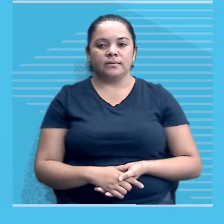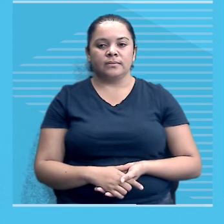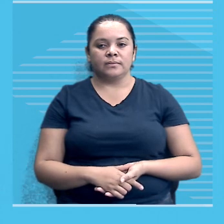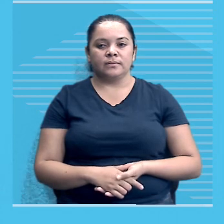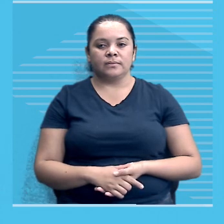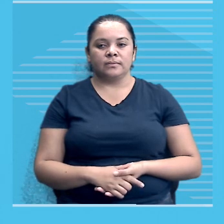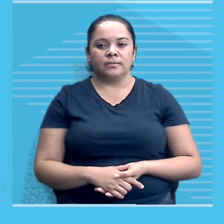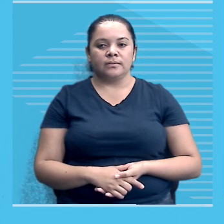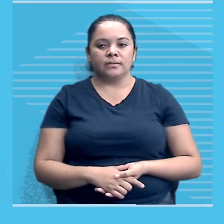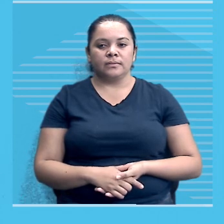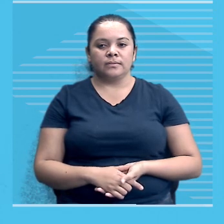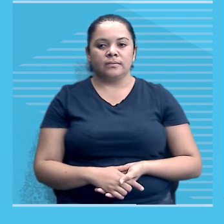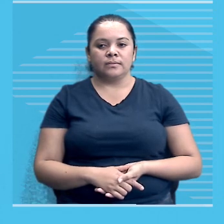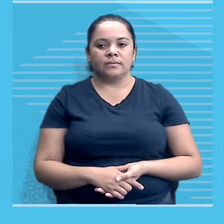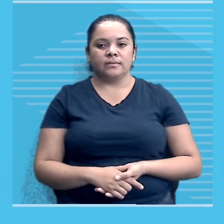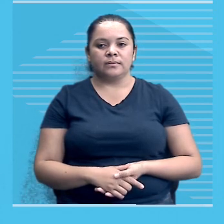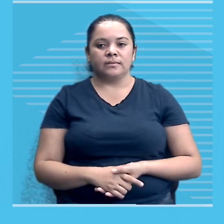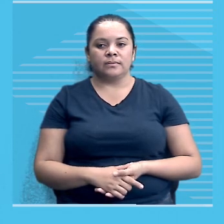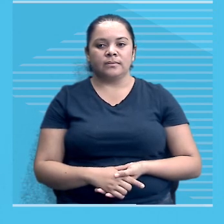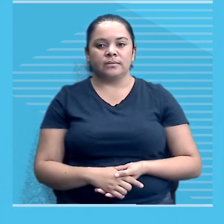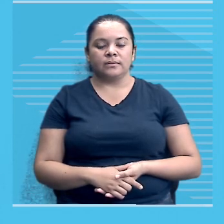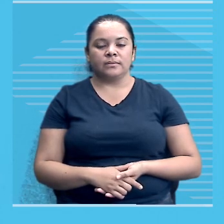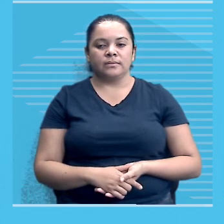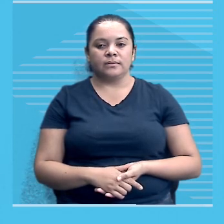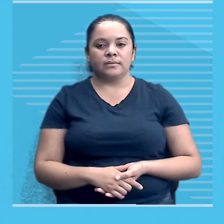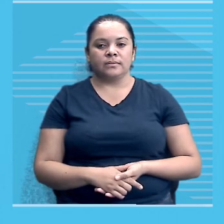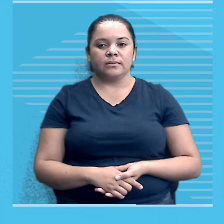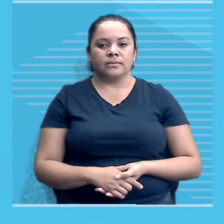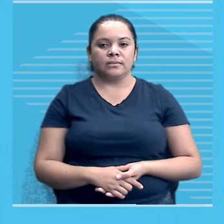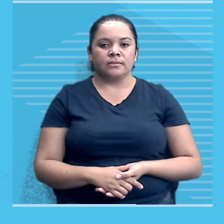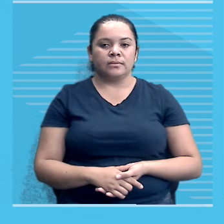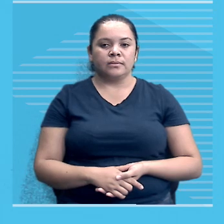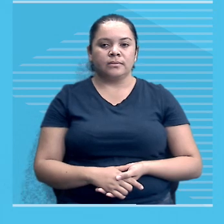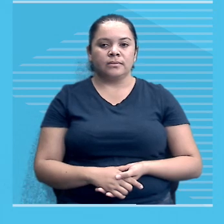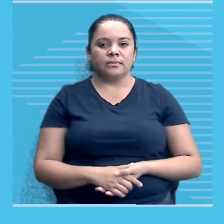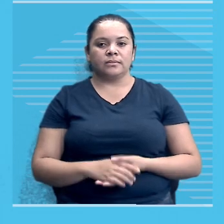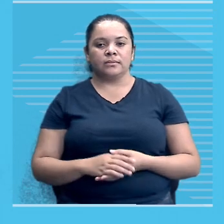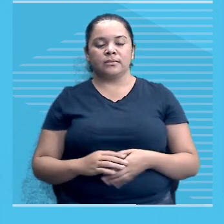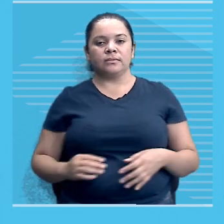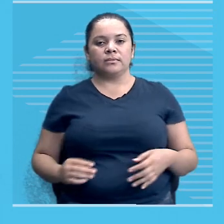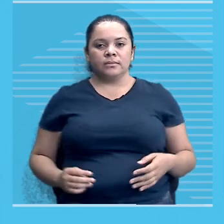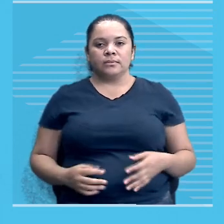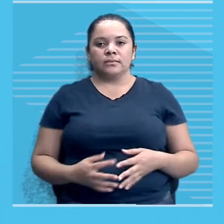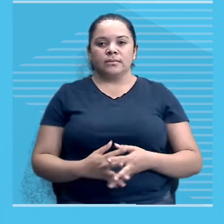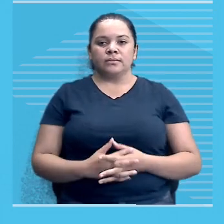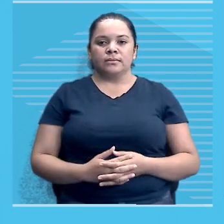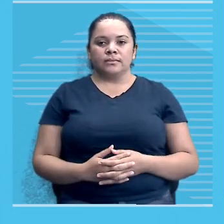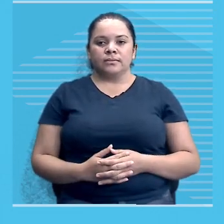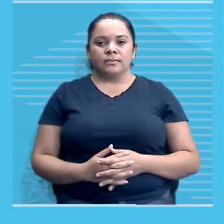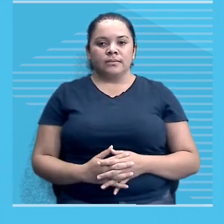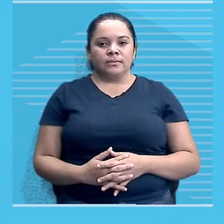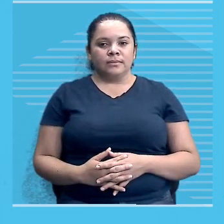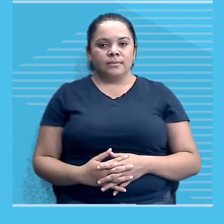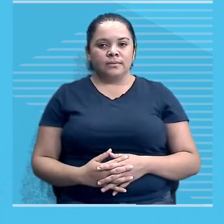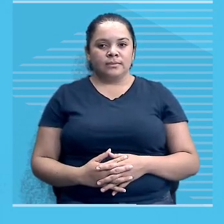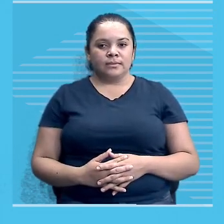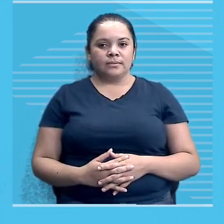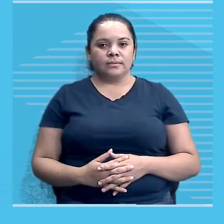E aí E aí Oi cadê vocês